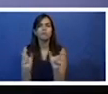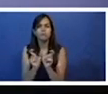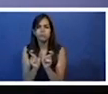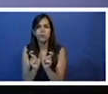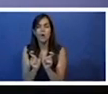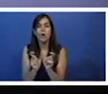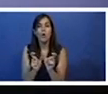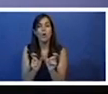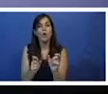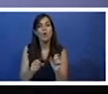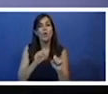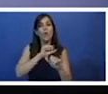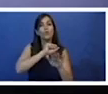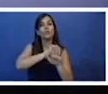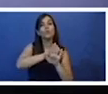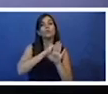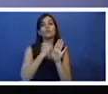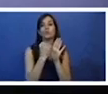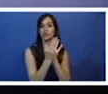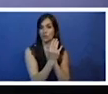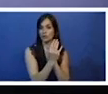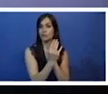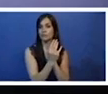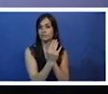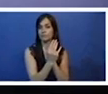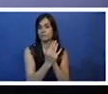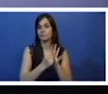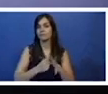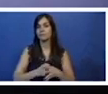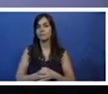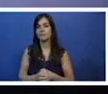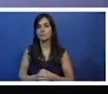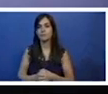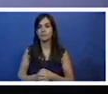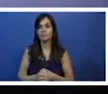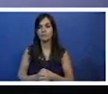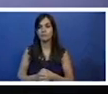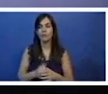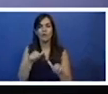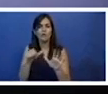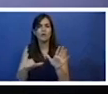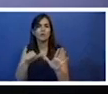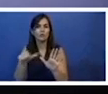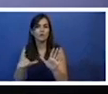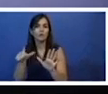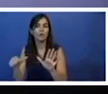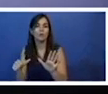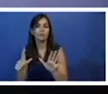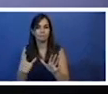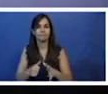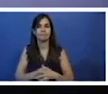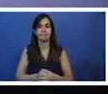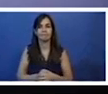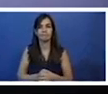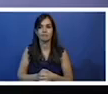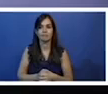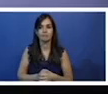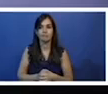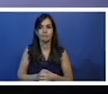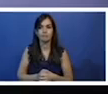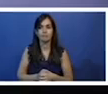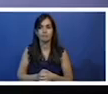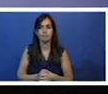homens, obviamente o meu verbo também é flexionado para o plural. Então, viu dois homens entrarem na